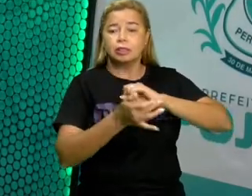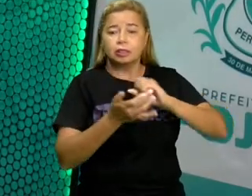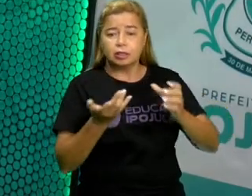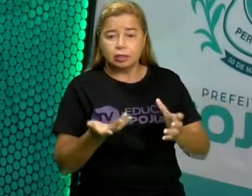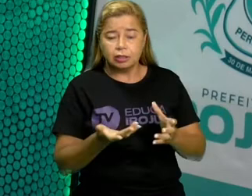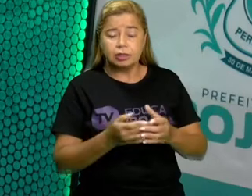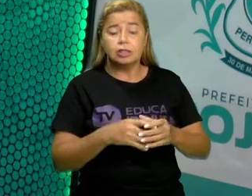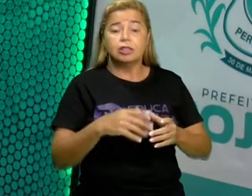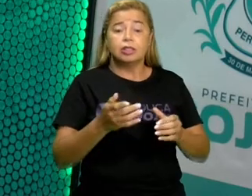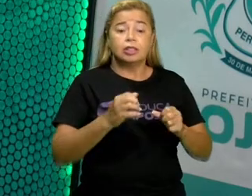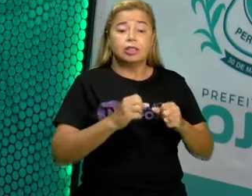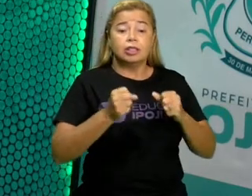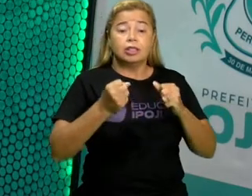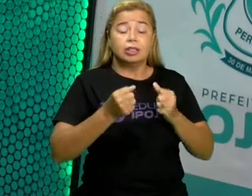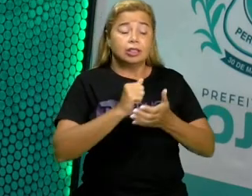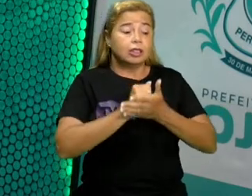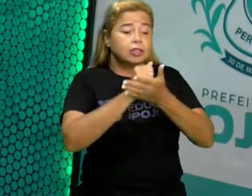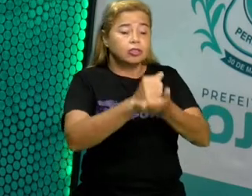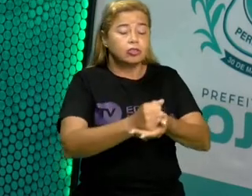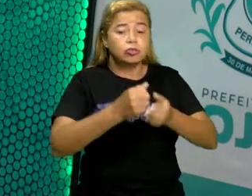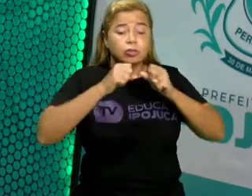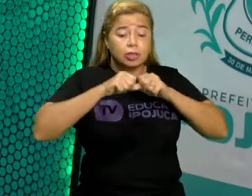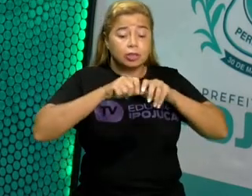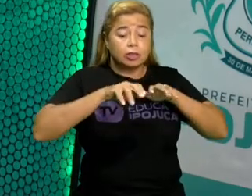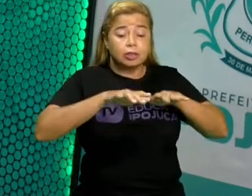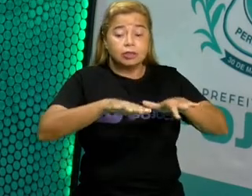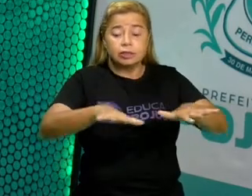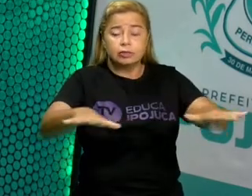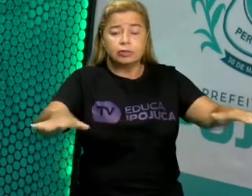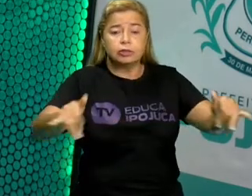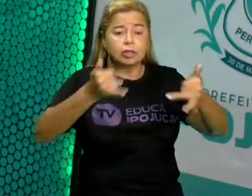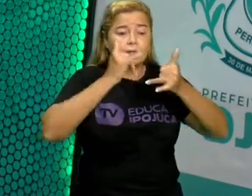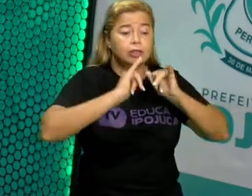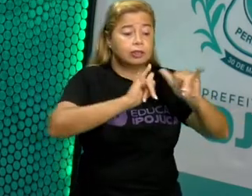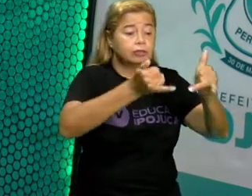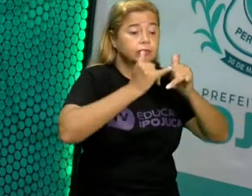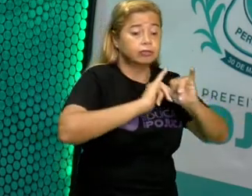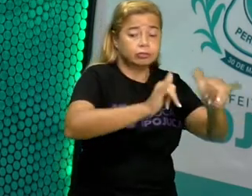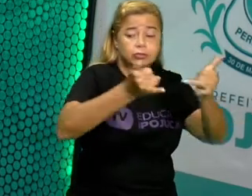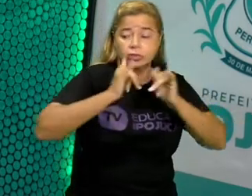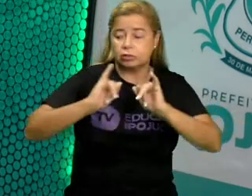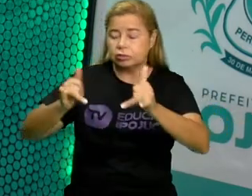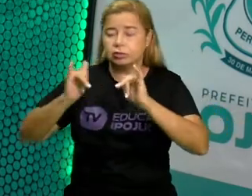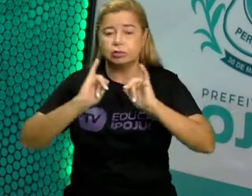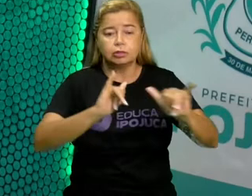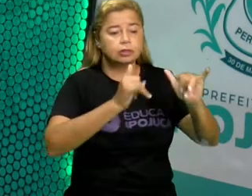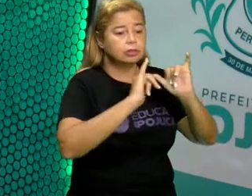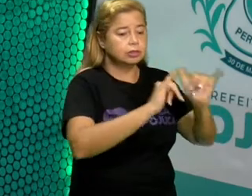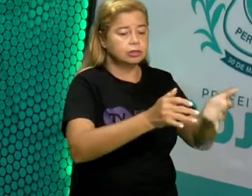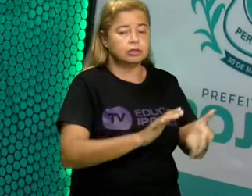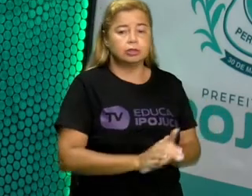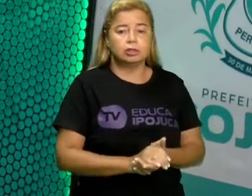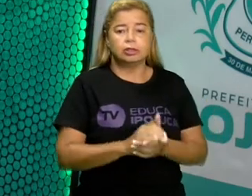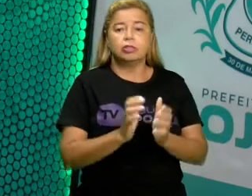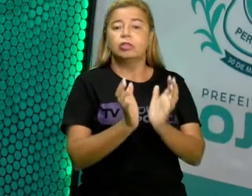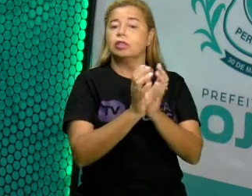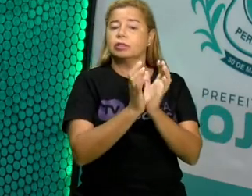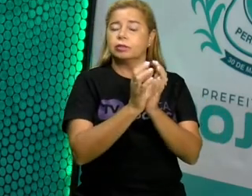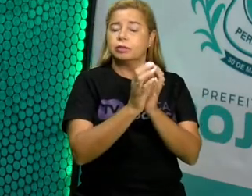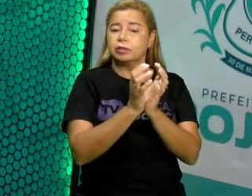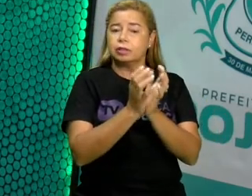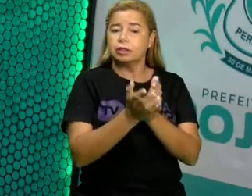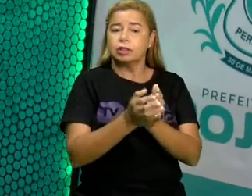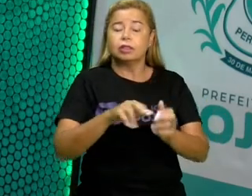ou um divulgador tá da notícia dos fatos que acontecem na nossa comunidade